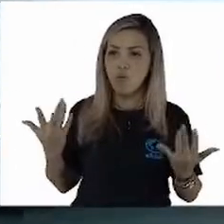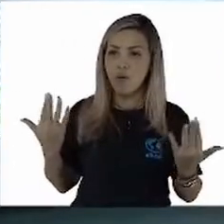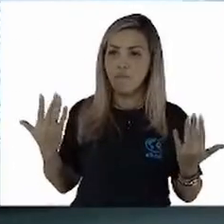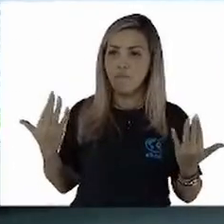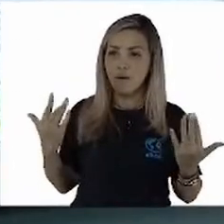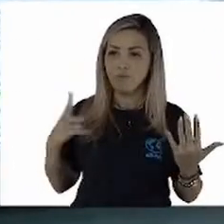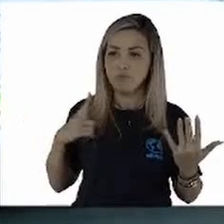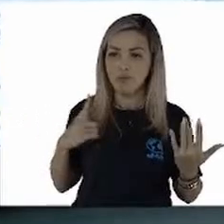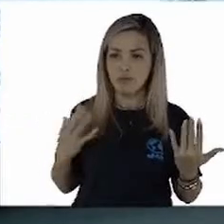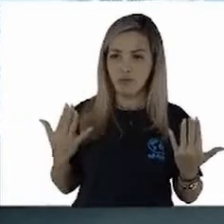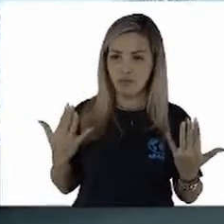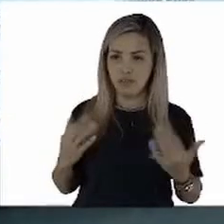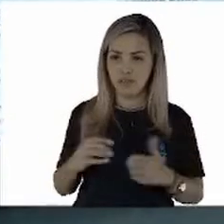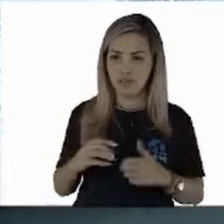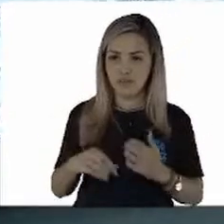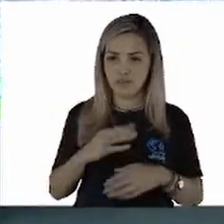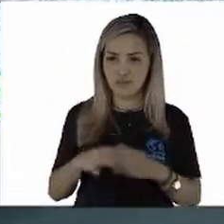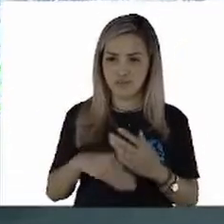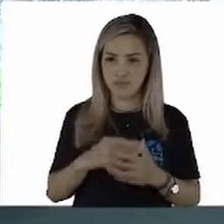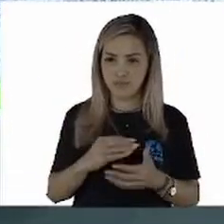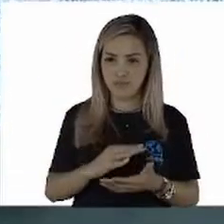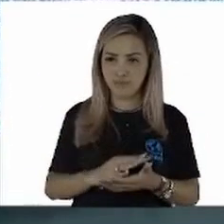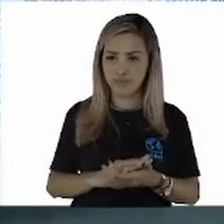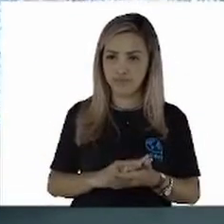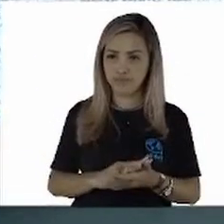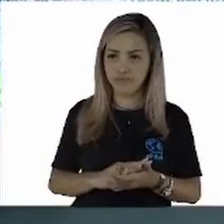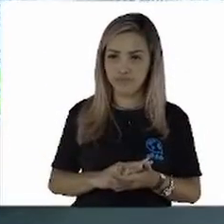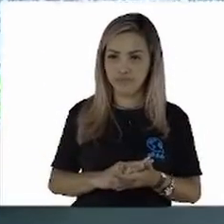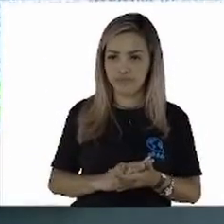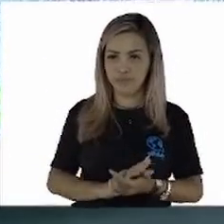mão está a bolinha. Eu vou fazer assim, ó. Olhe bem.